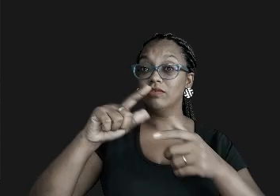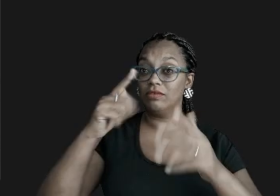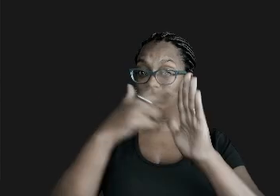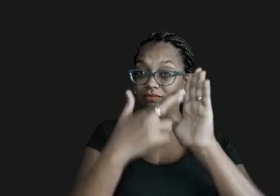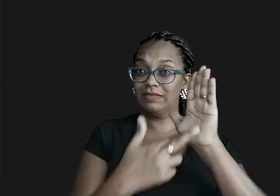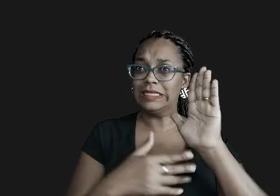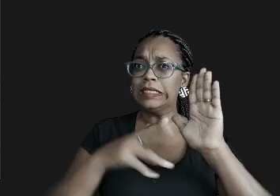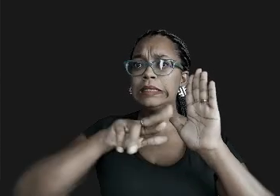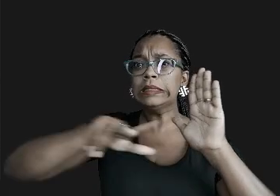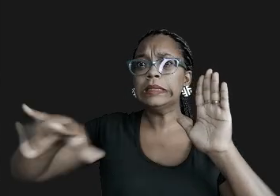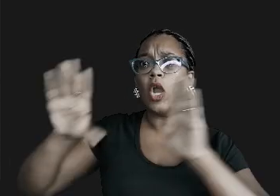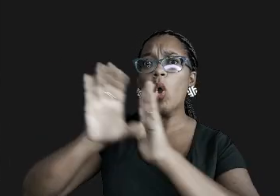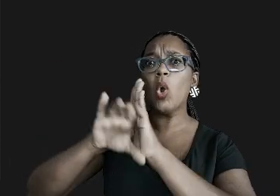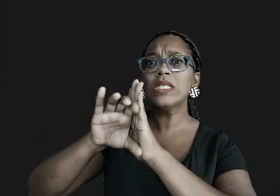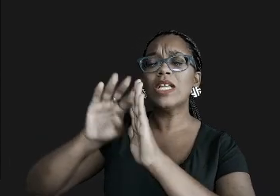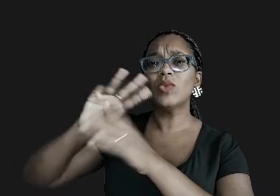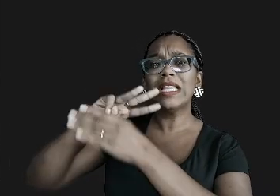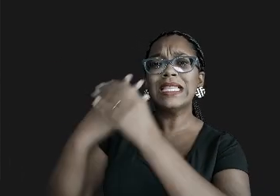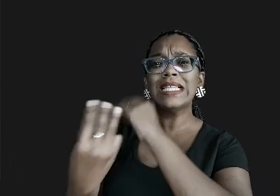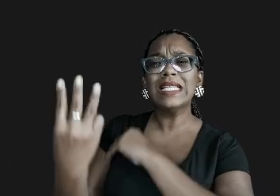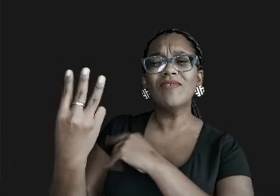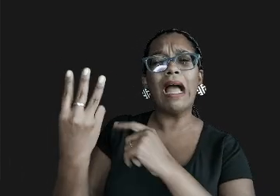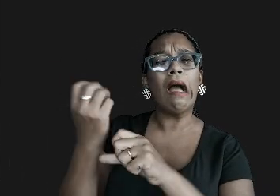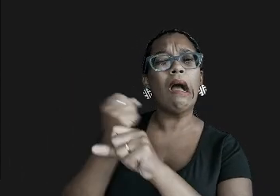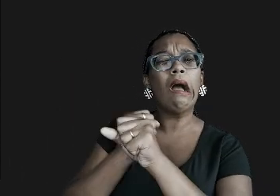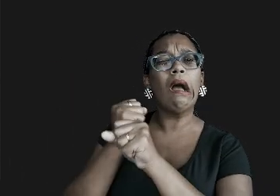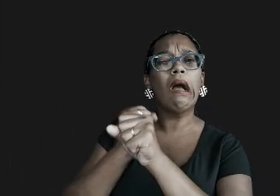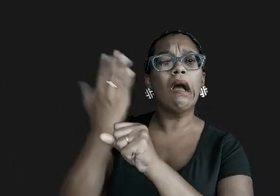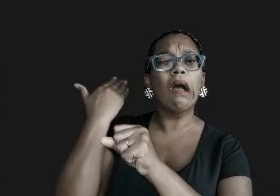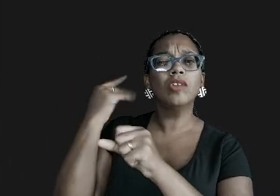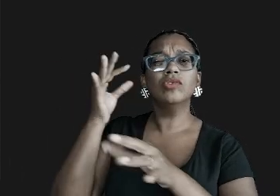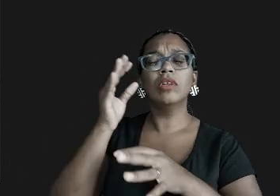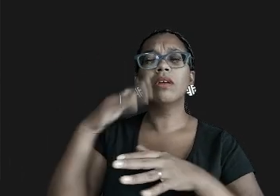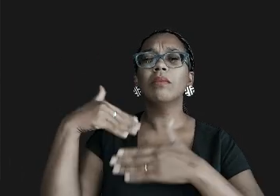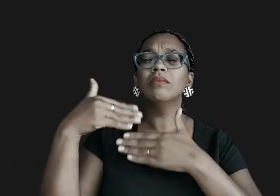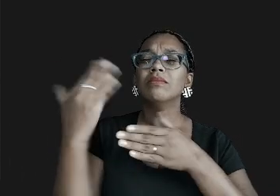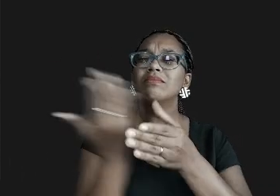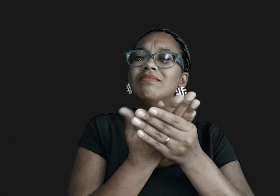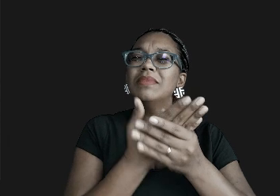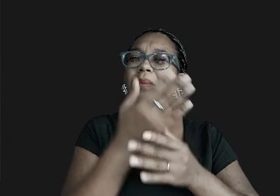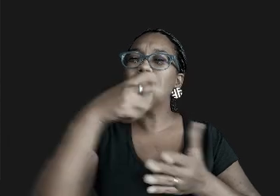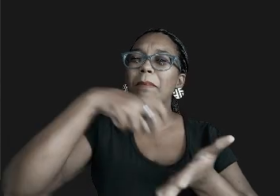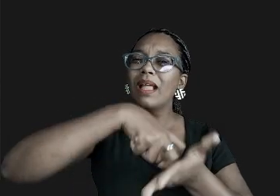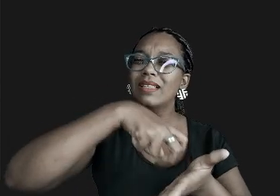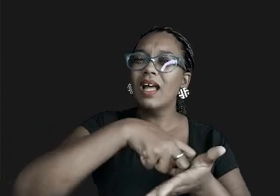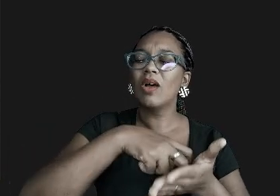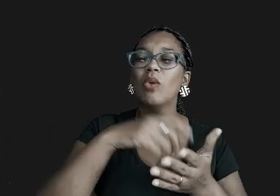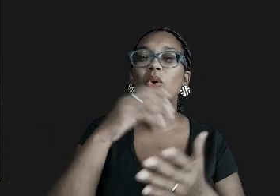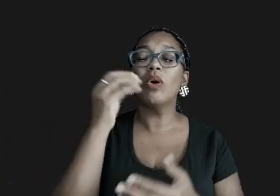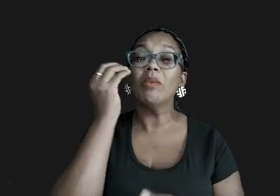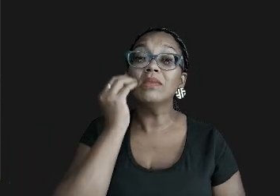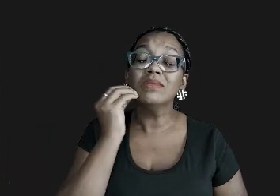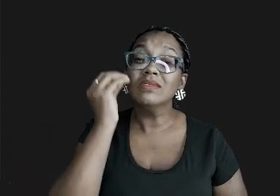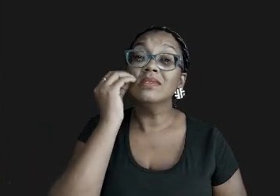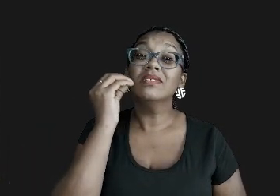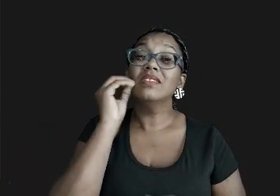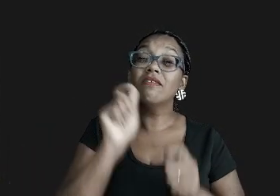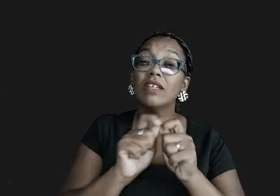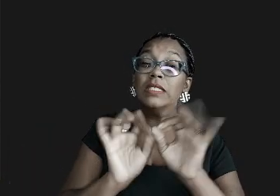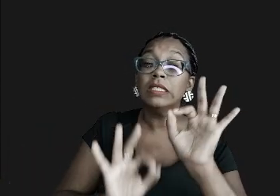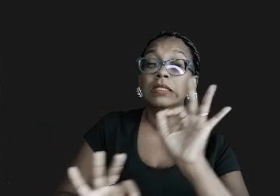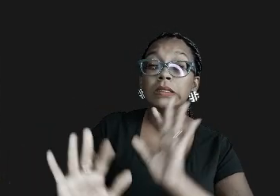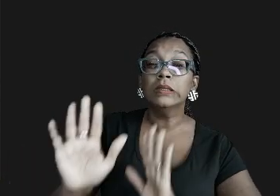daquele método trifásico que já é aplicado há anos pelo processo penal e a gente vem tentando fazer isso de uma maneira